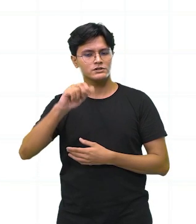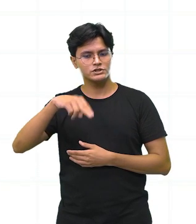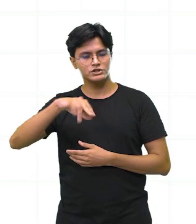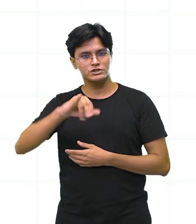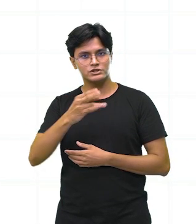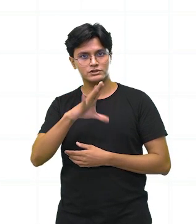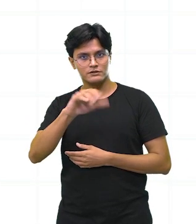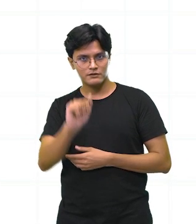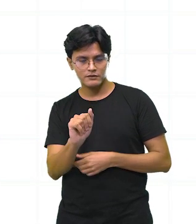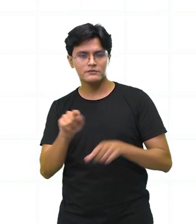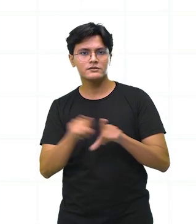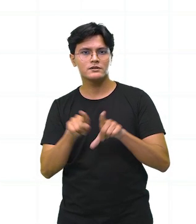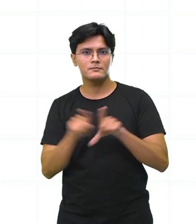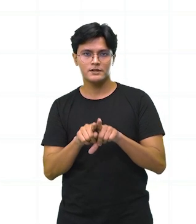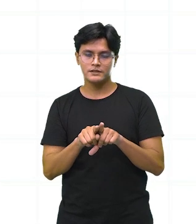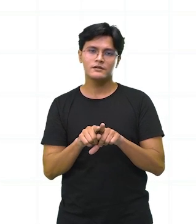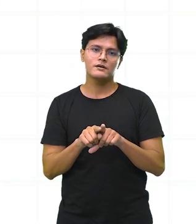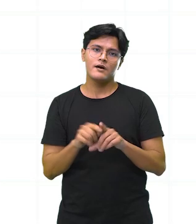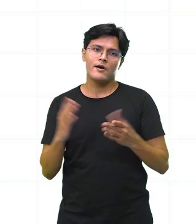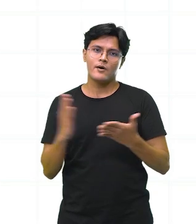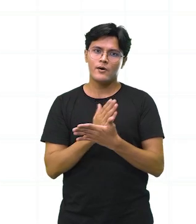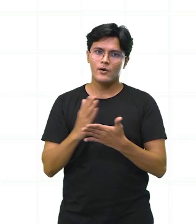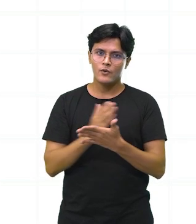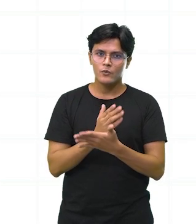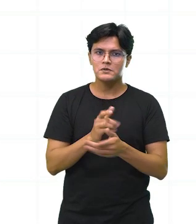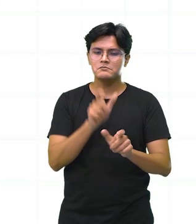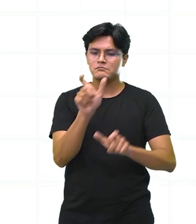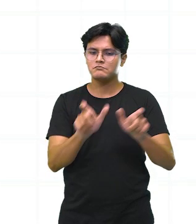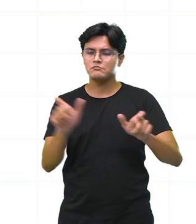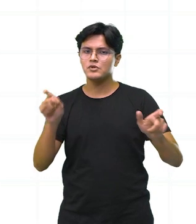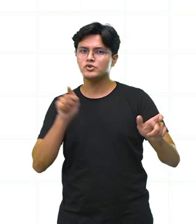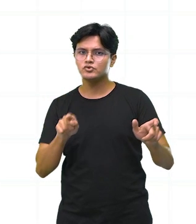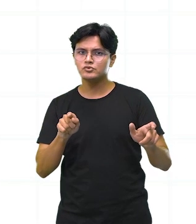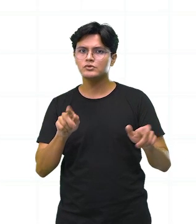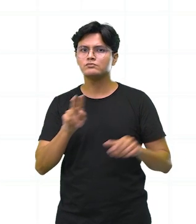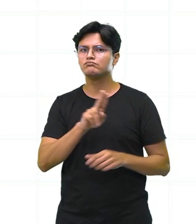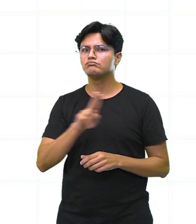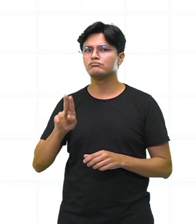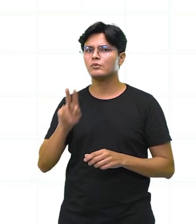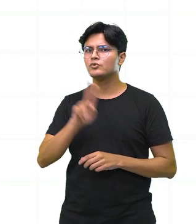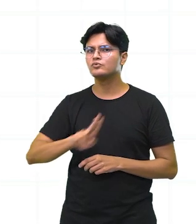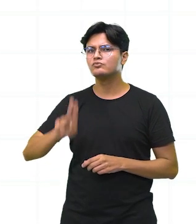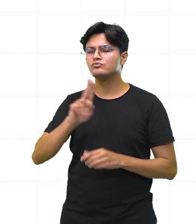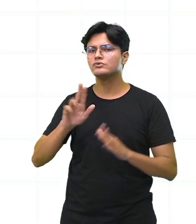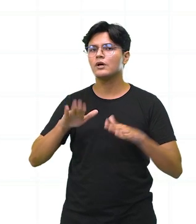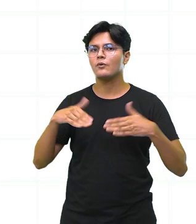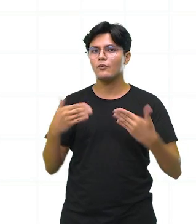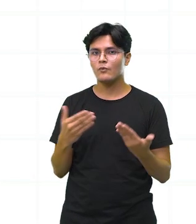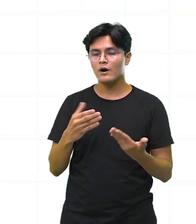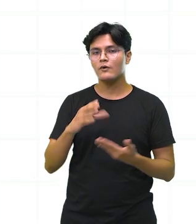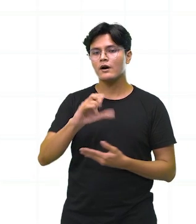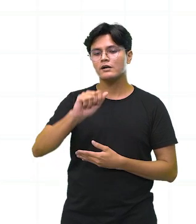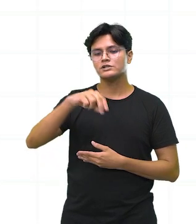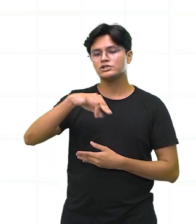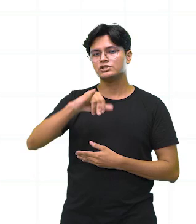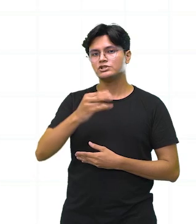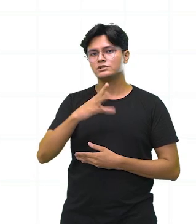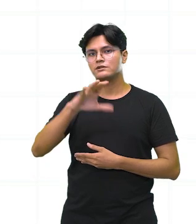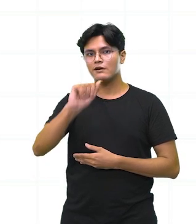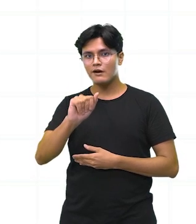mas tem gente né em determinados lugares do Brasil que chama canjica o mingal de milho Branco certo